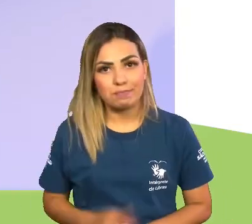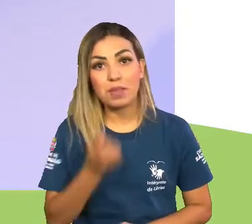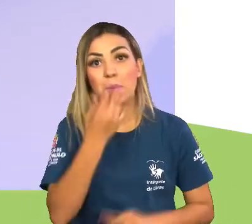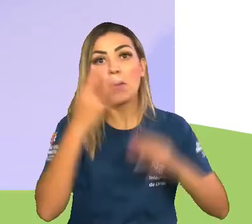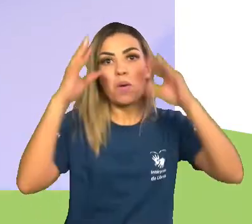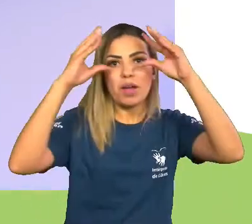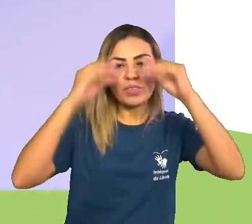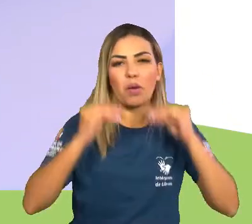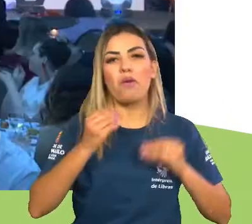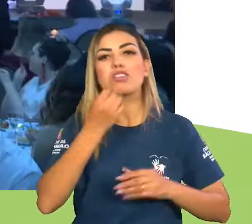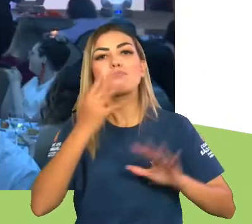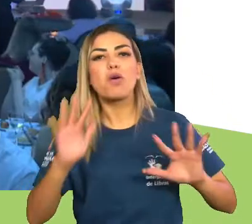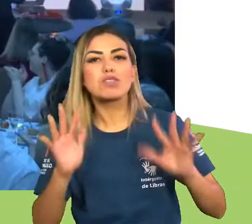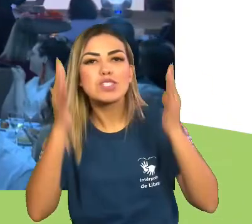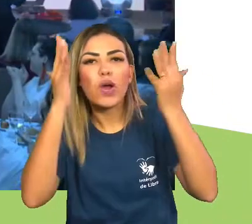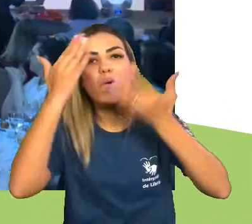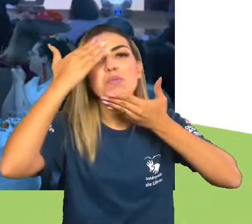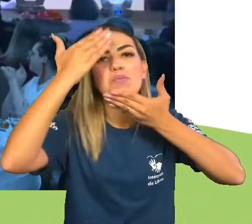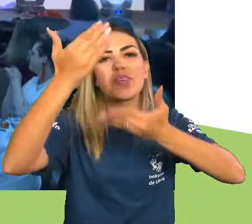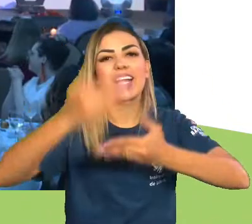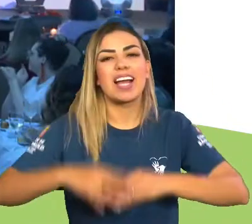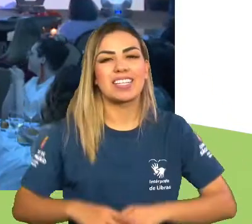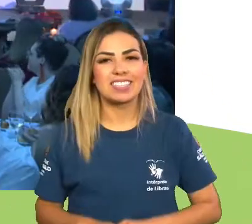bom espetáculo. Muito obrigado.